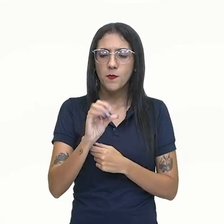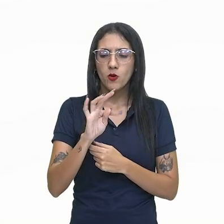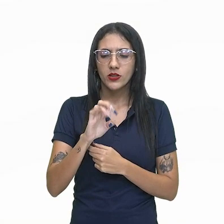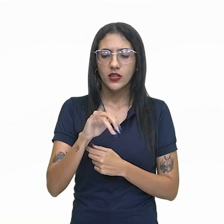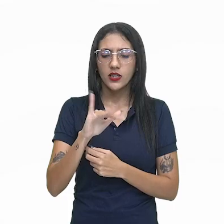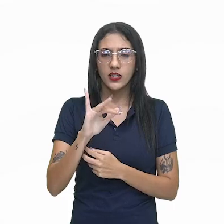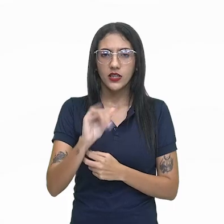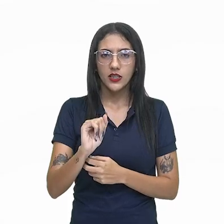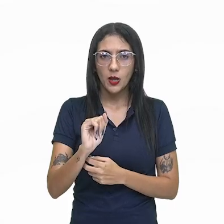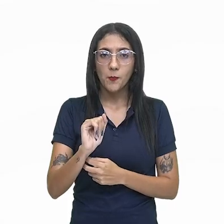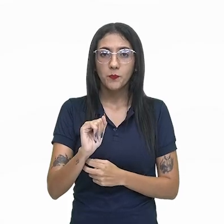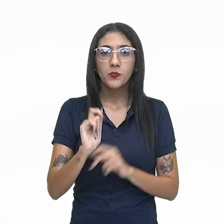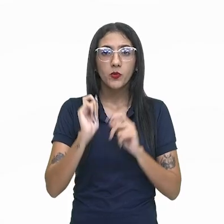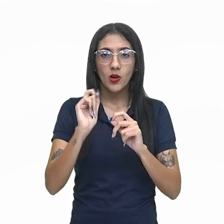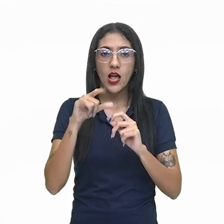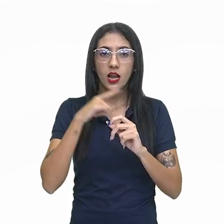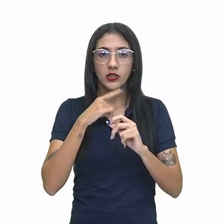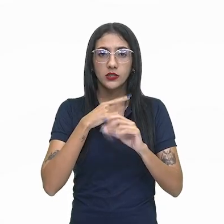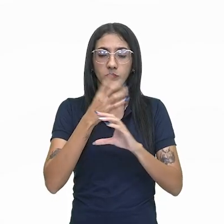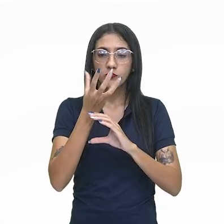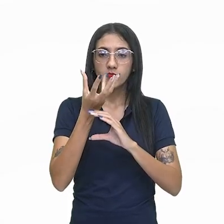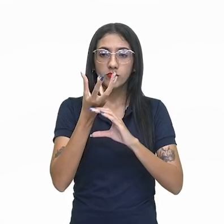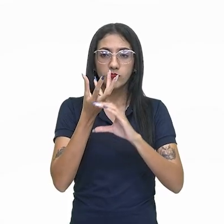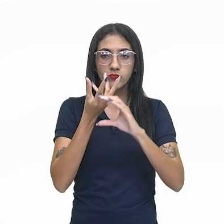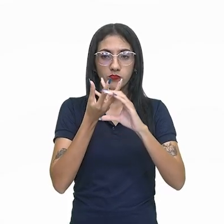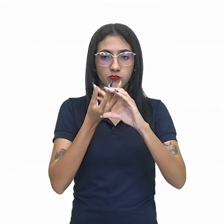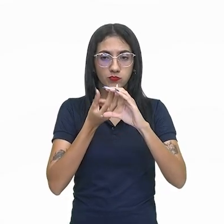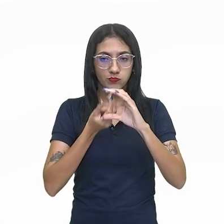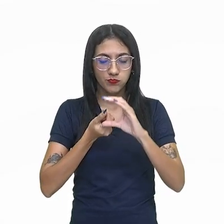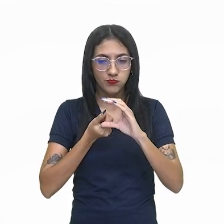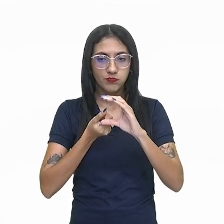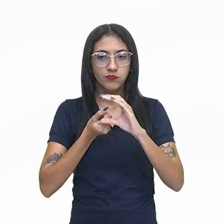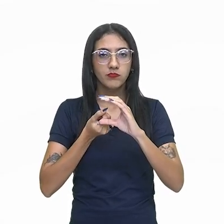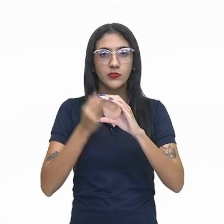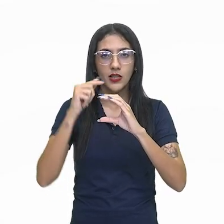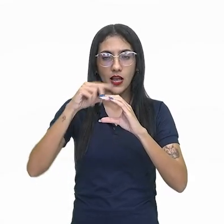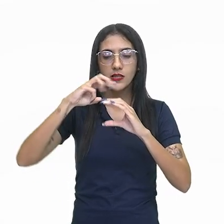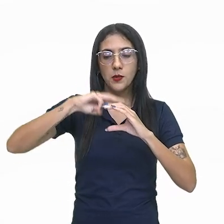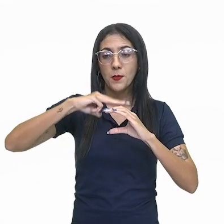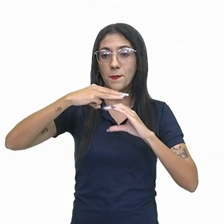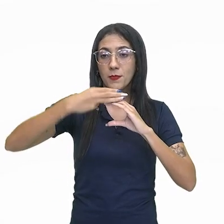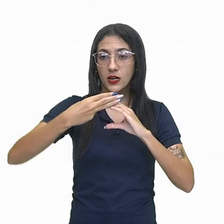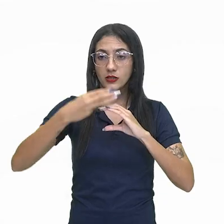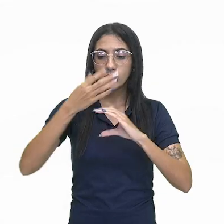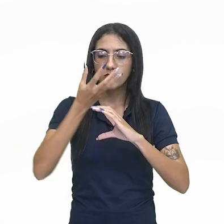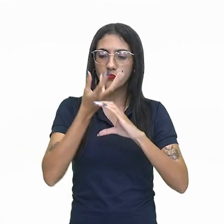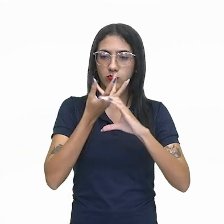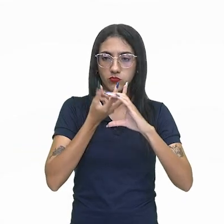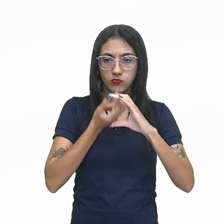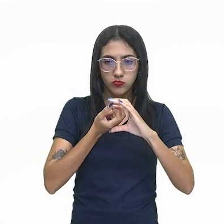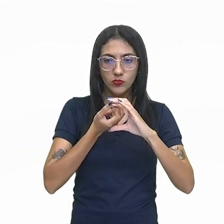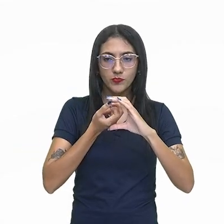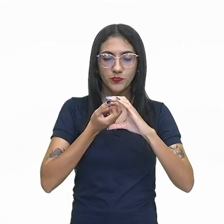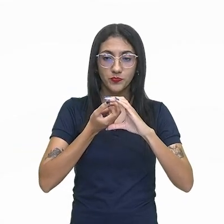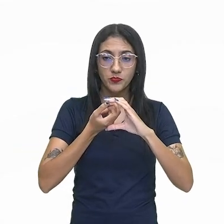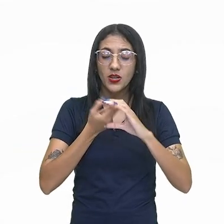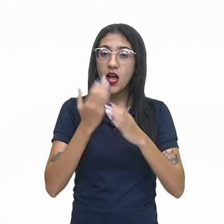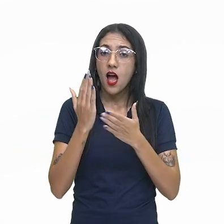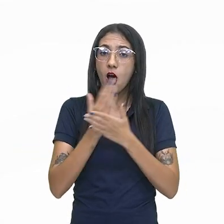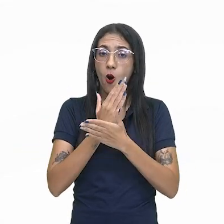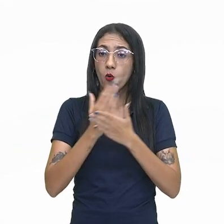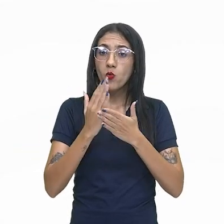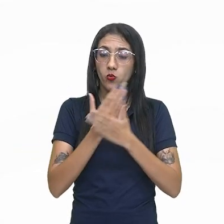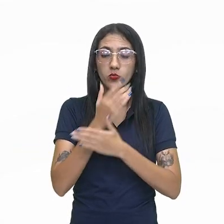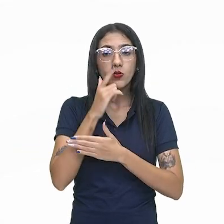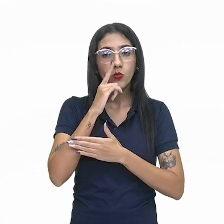são aquelas que penetram na bicamada lipídica, algumas atravessam completamente